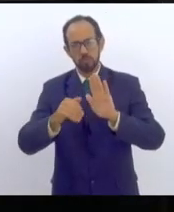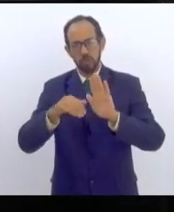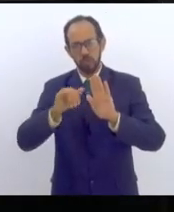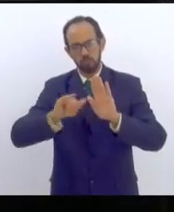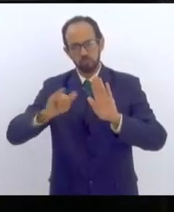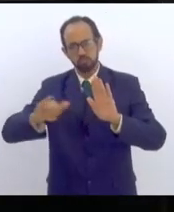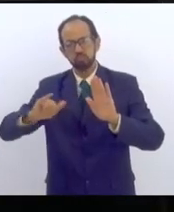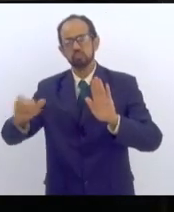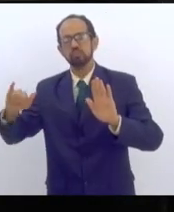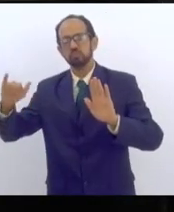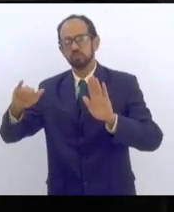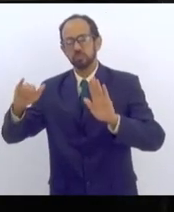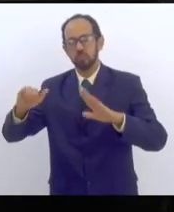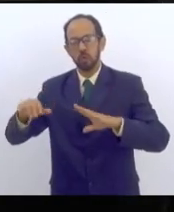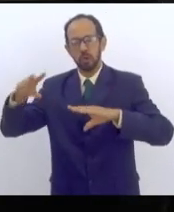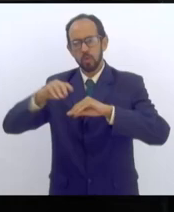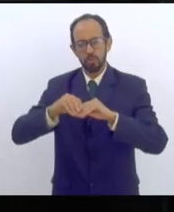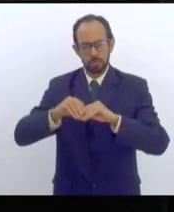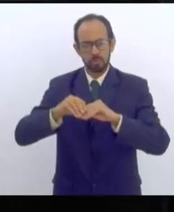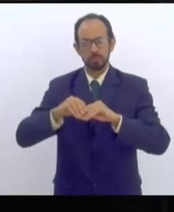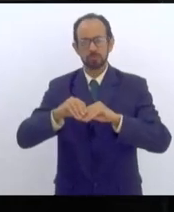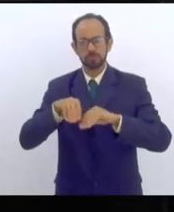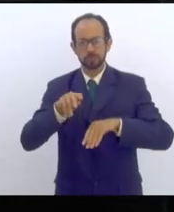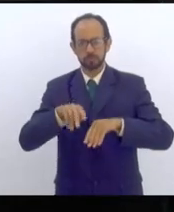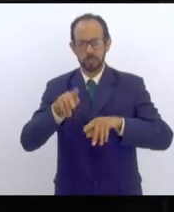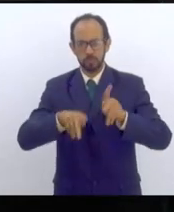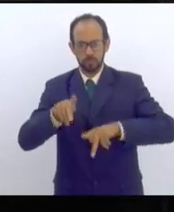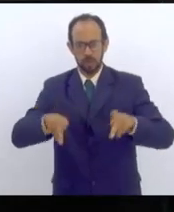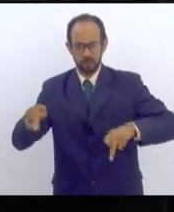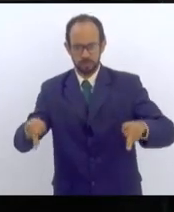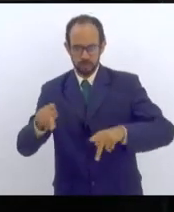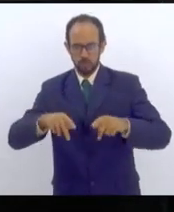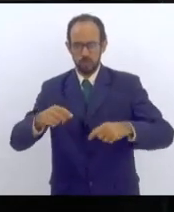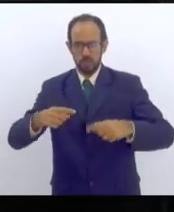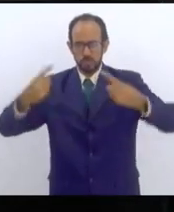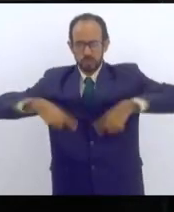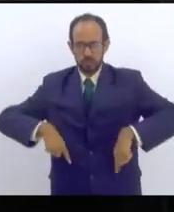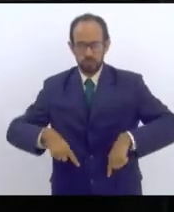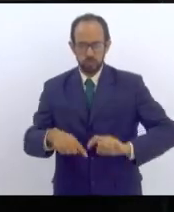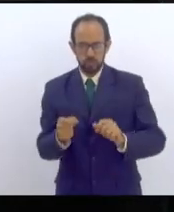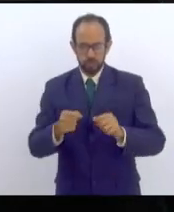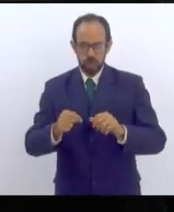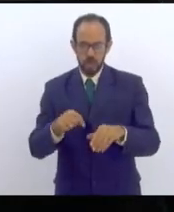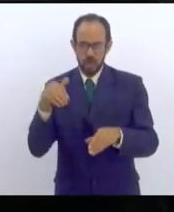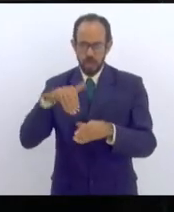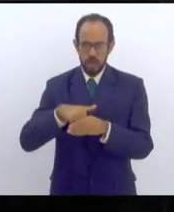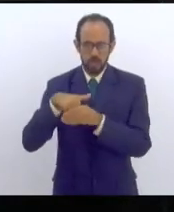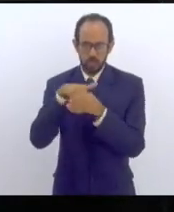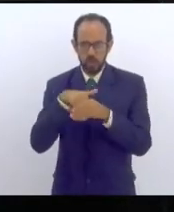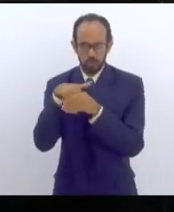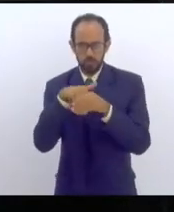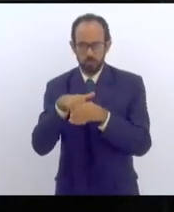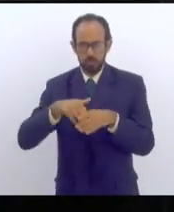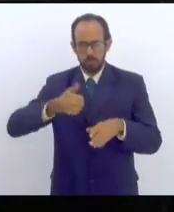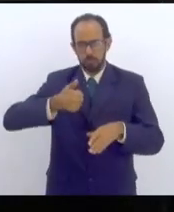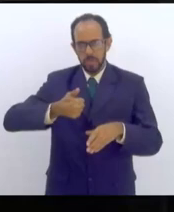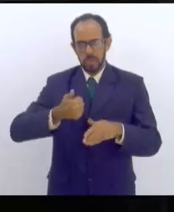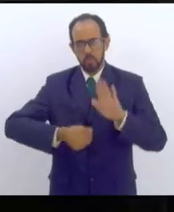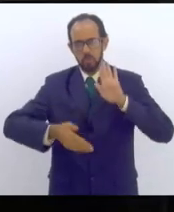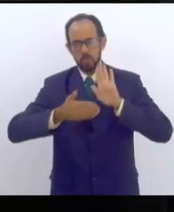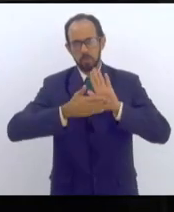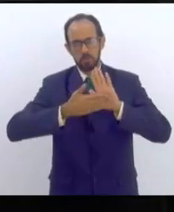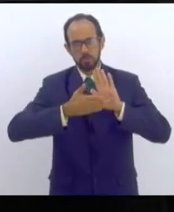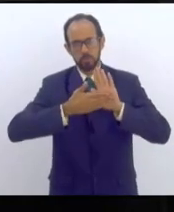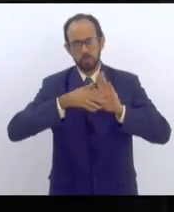adensados a partir da contribuição popular no período em que estivemos em disputa eleitoral. Em primeiro lugar, o compromisso com